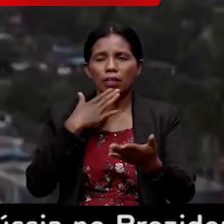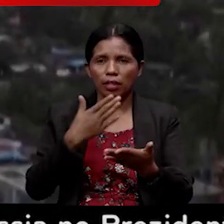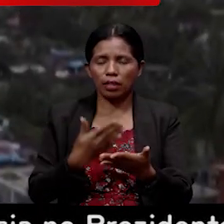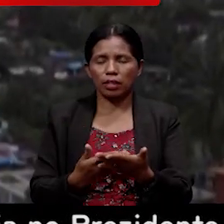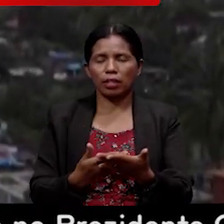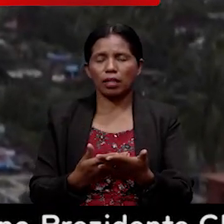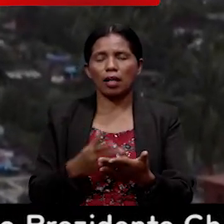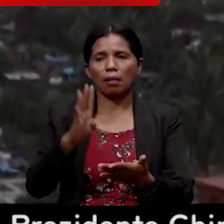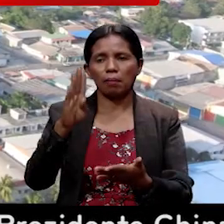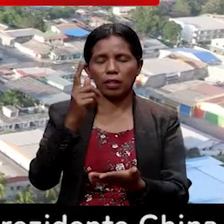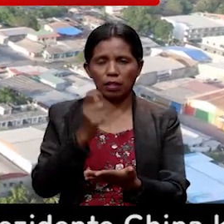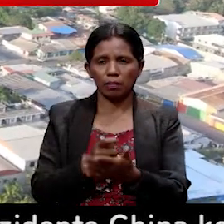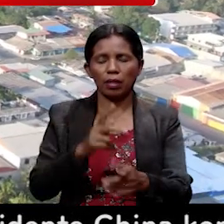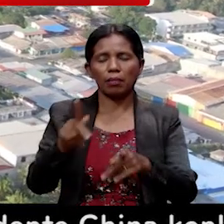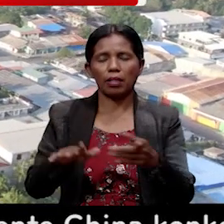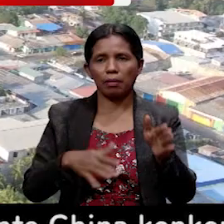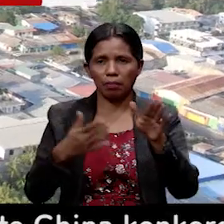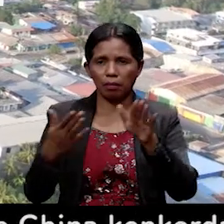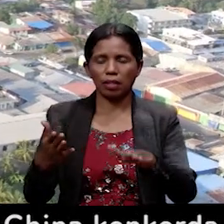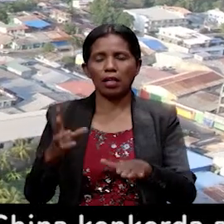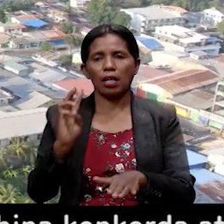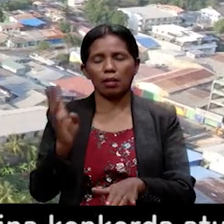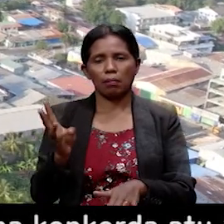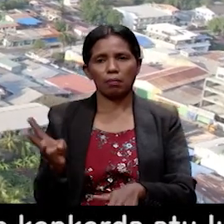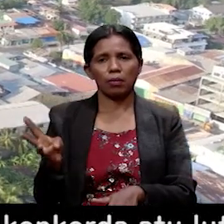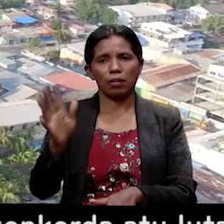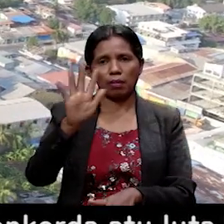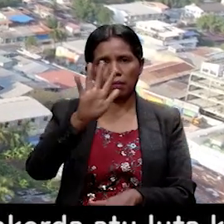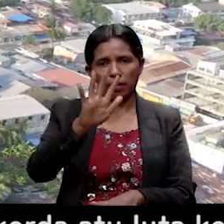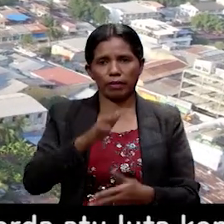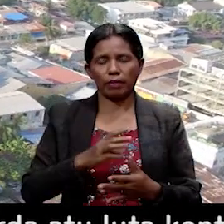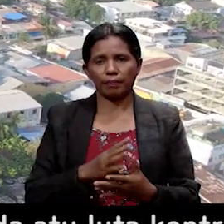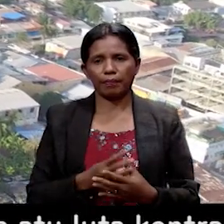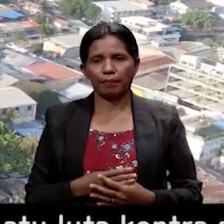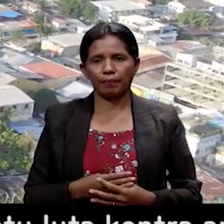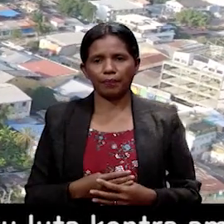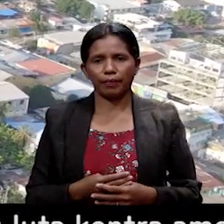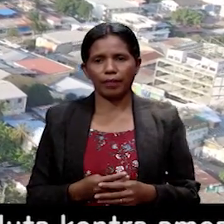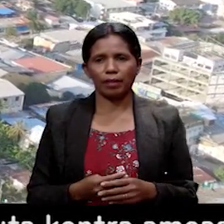resin. Caso mate, nen nulu resin hat. Efizenia Babu, GMN.